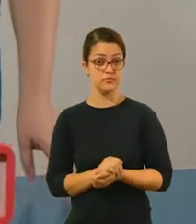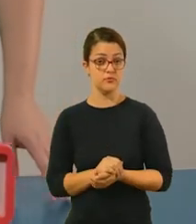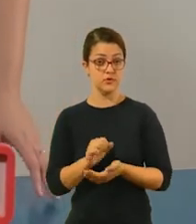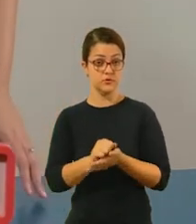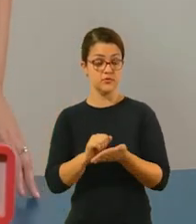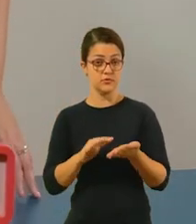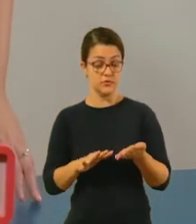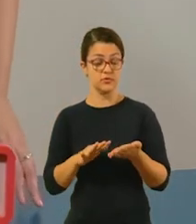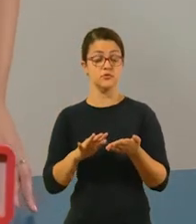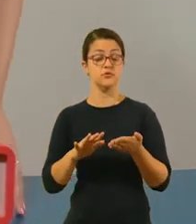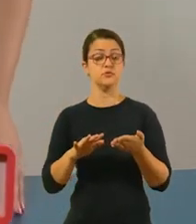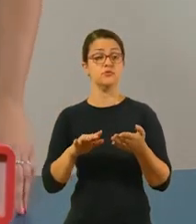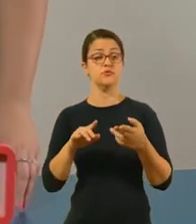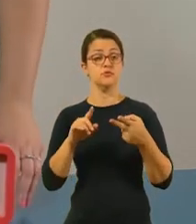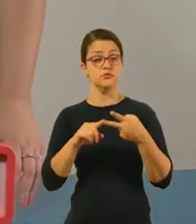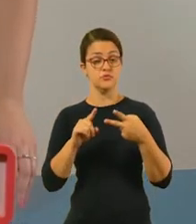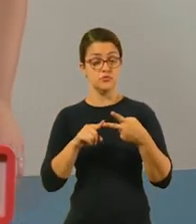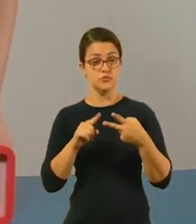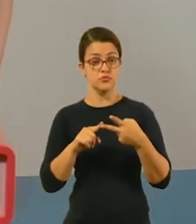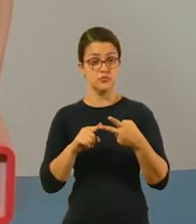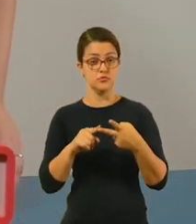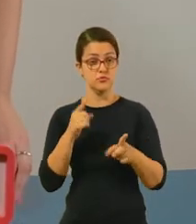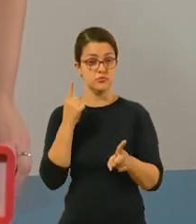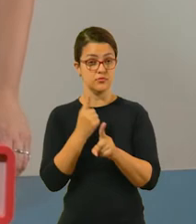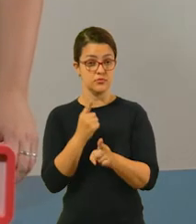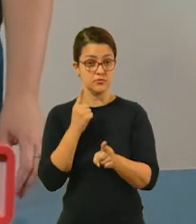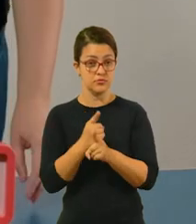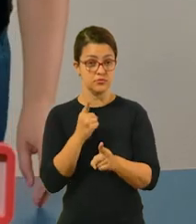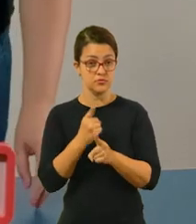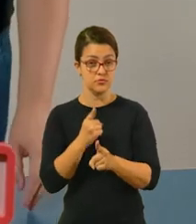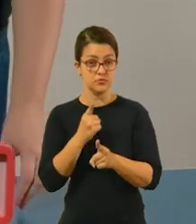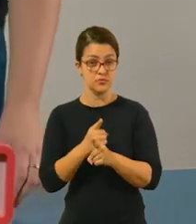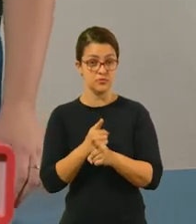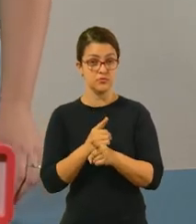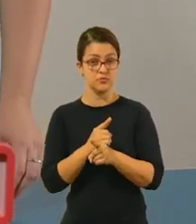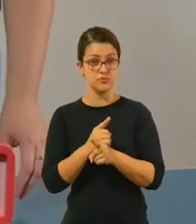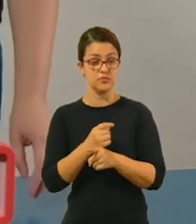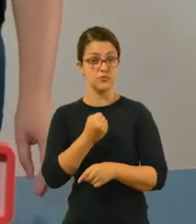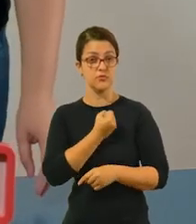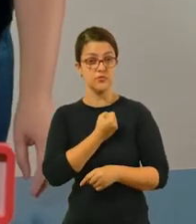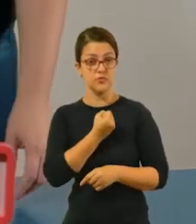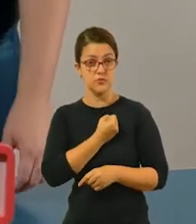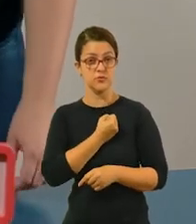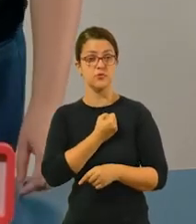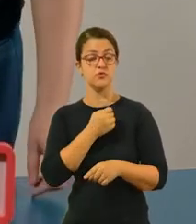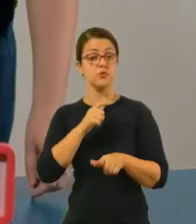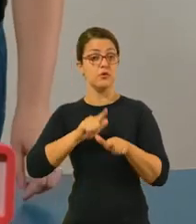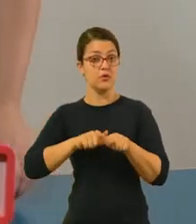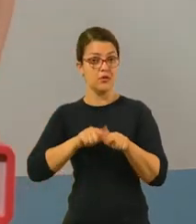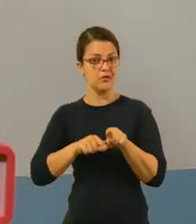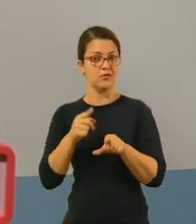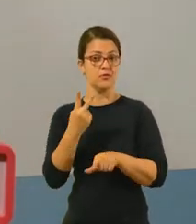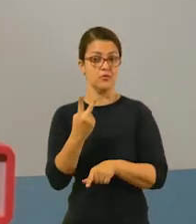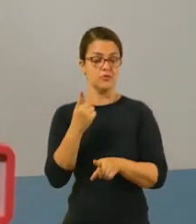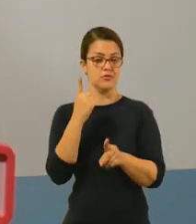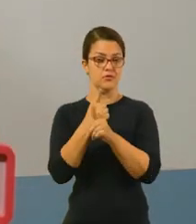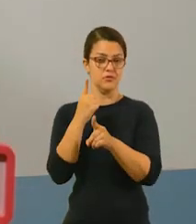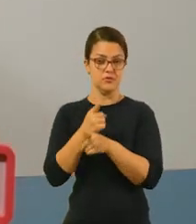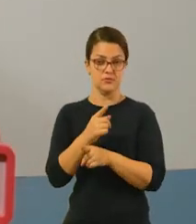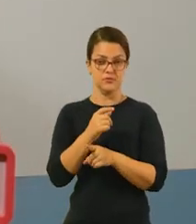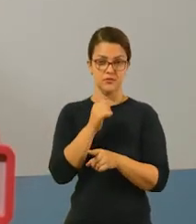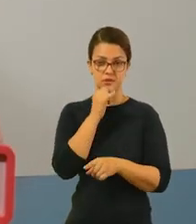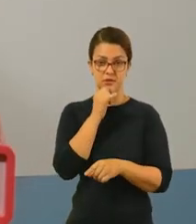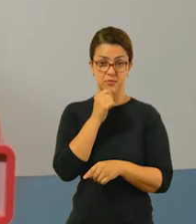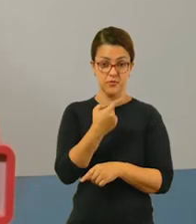Agora, no exercício 2 da atividade 1, vocês vão encontrar dois números e duas letras. Veja bem, aqui eu